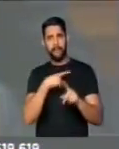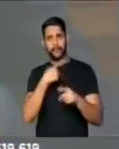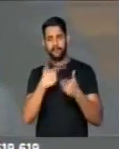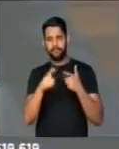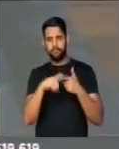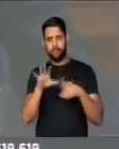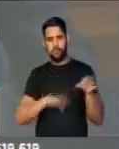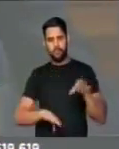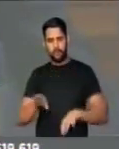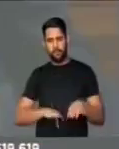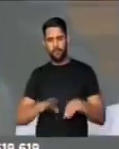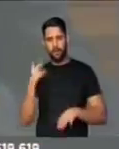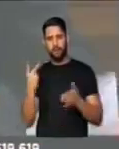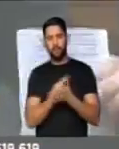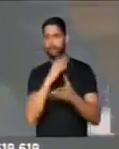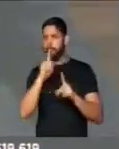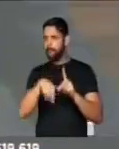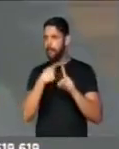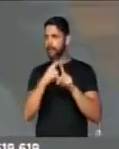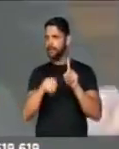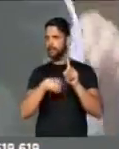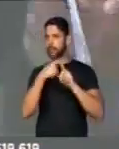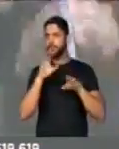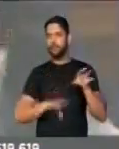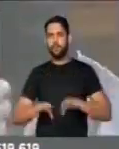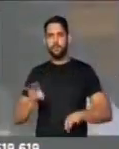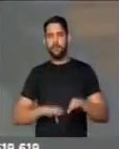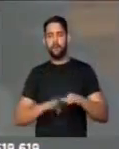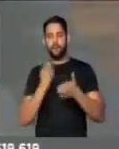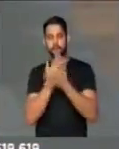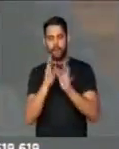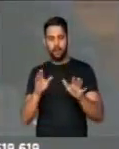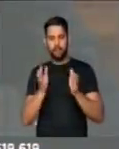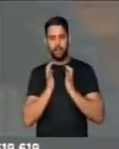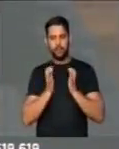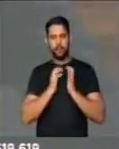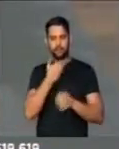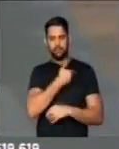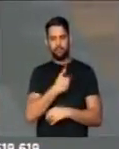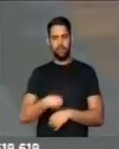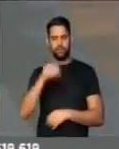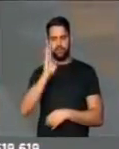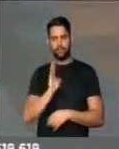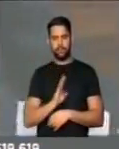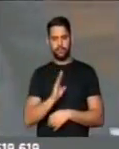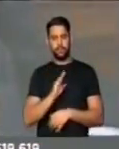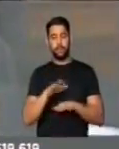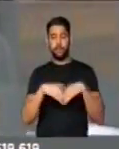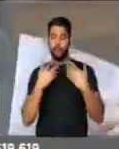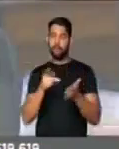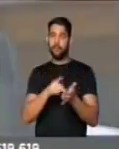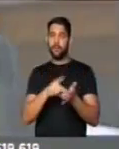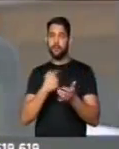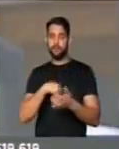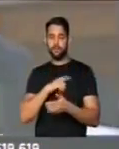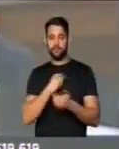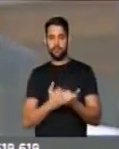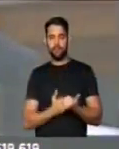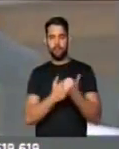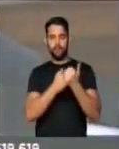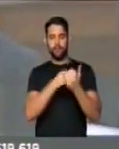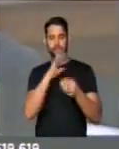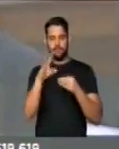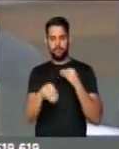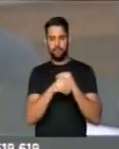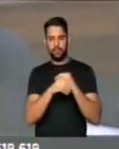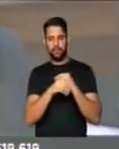mais corrupção, mais e mais quebra do patrimônio público brasileiro. Então é óbvio que nós somos a favor dessa